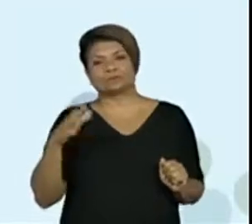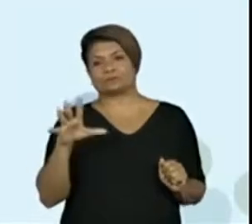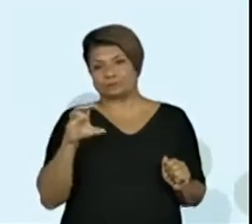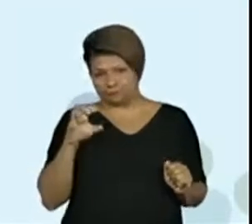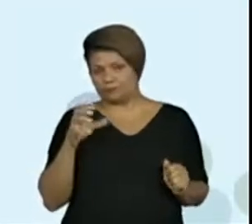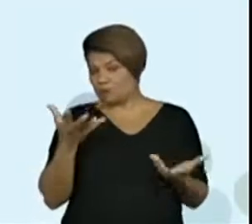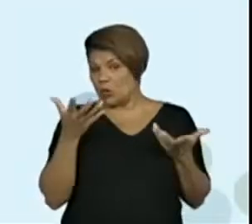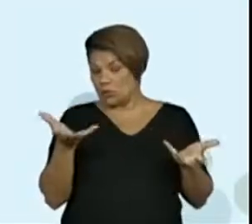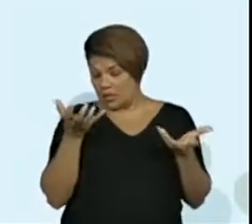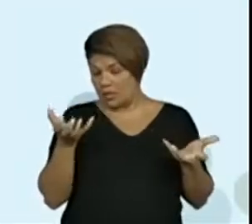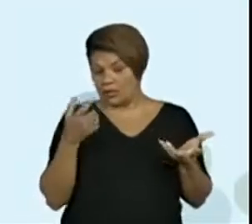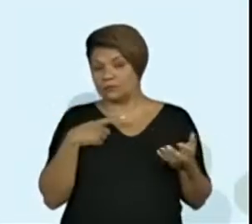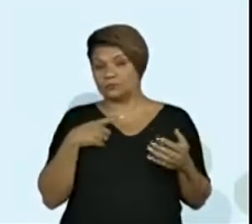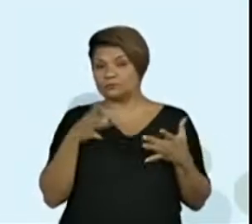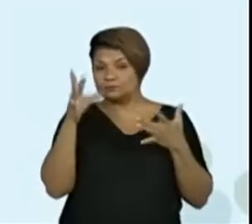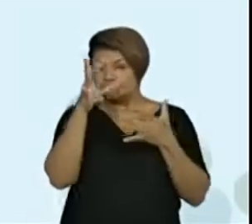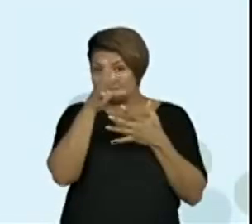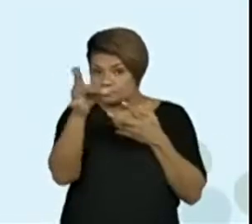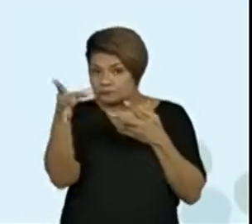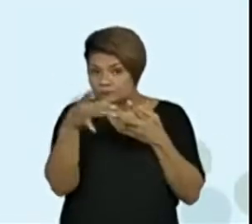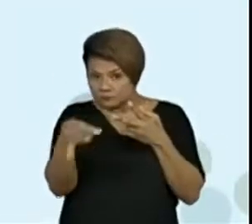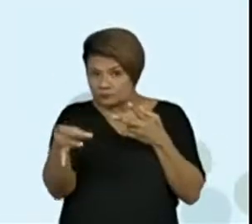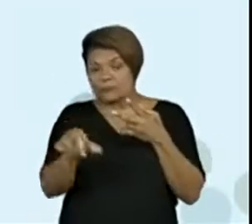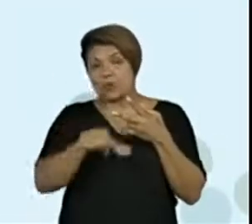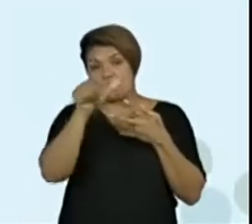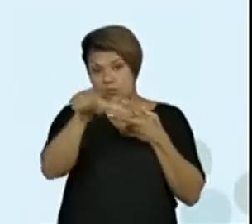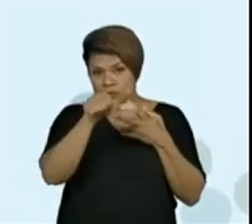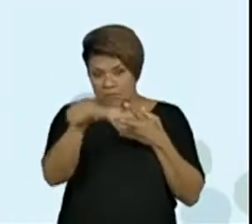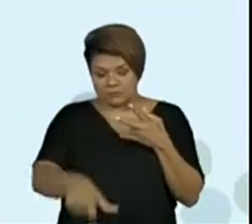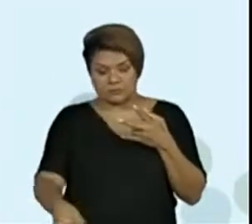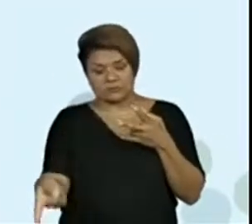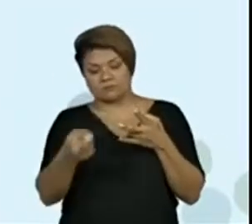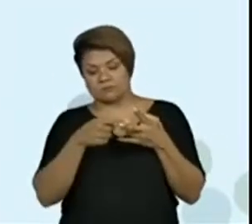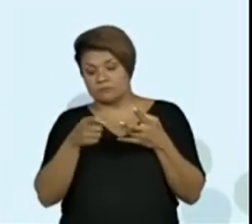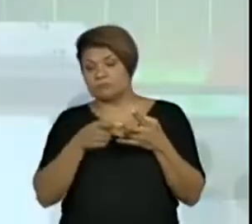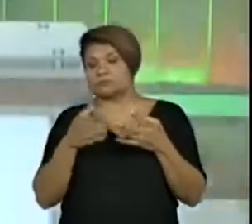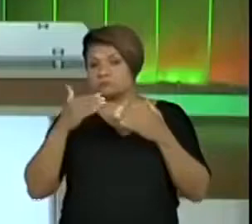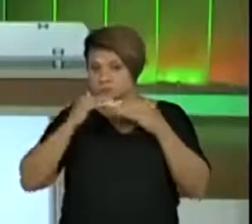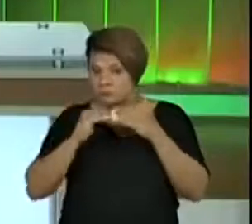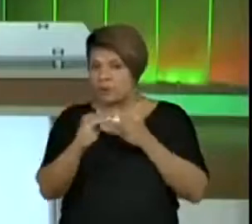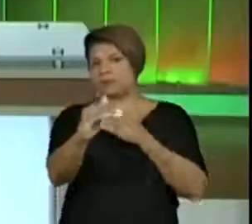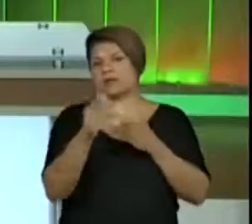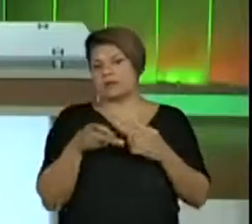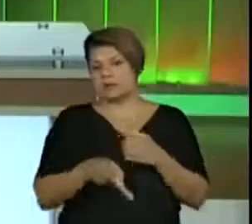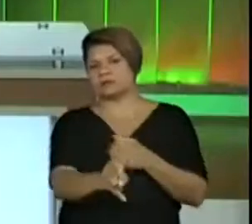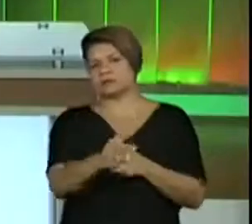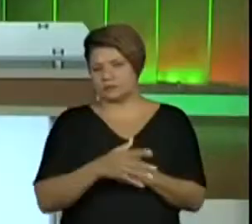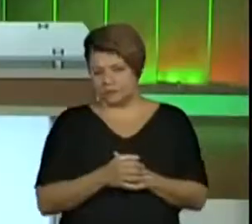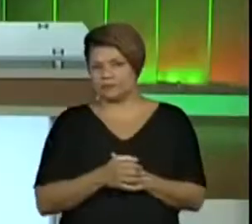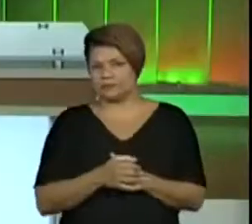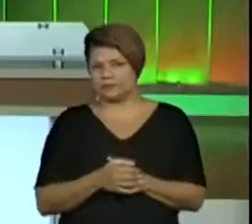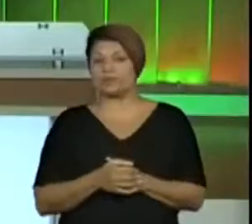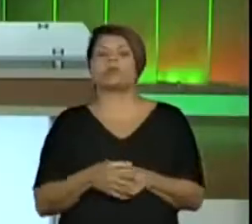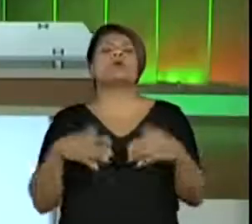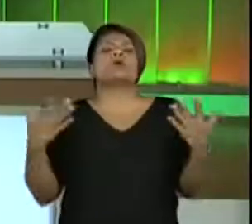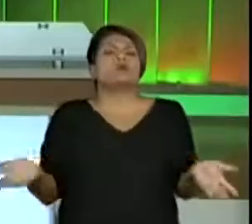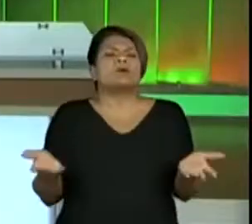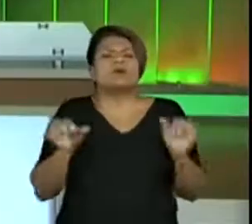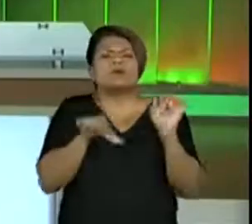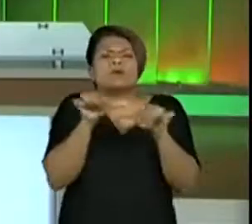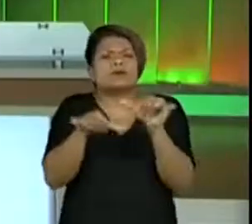destacar mudanças e permanências nessa habilidade. A gente vai observar qual mudança,